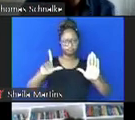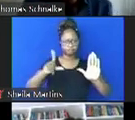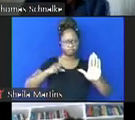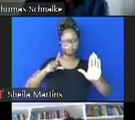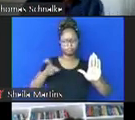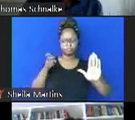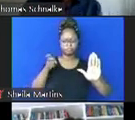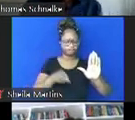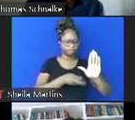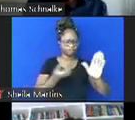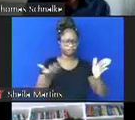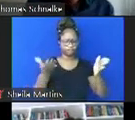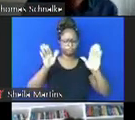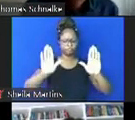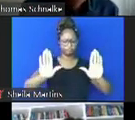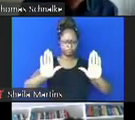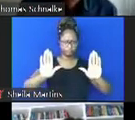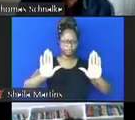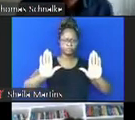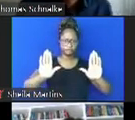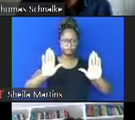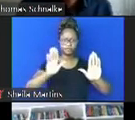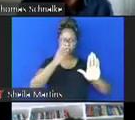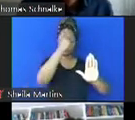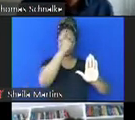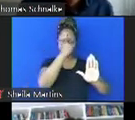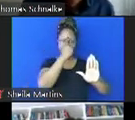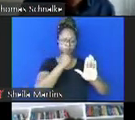nessa ilustração médica,